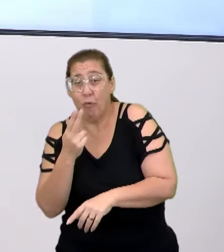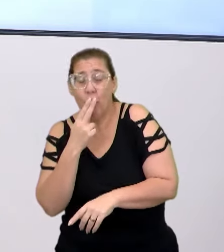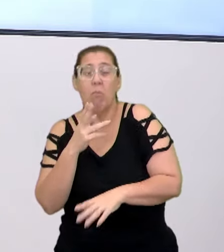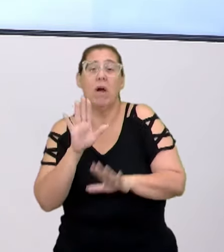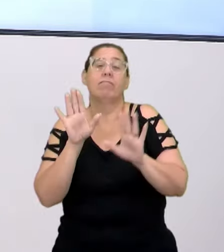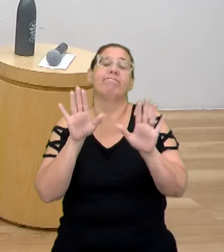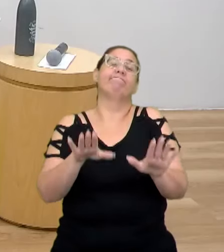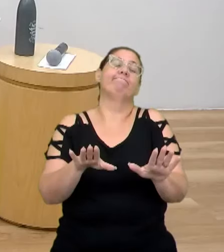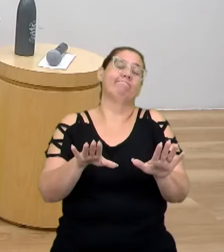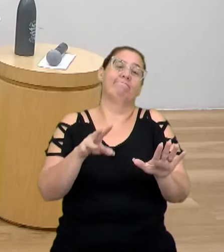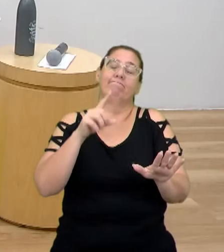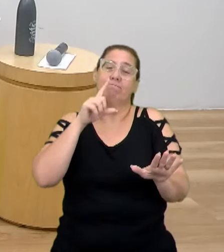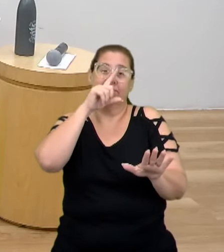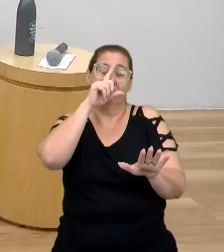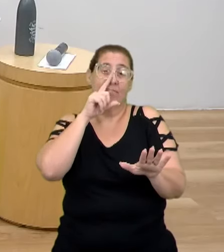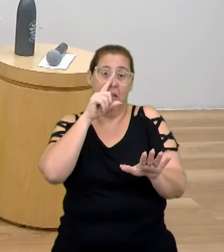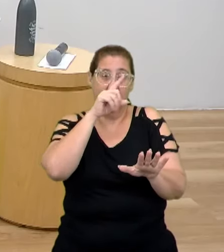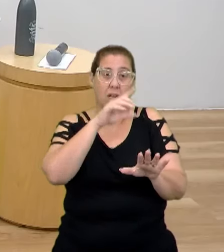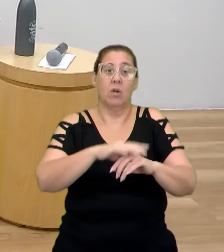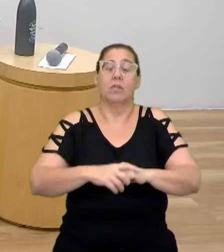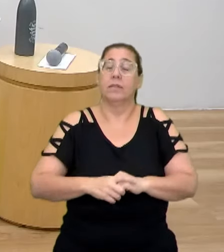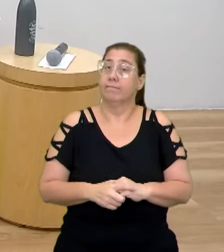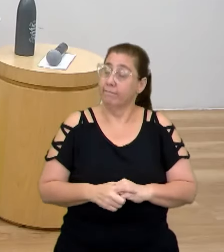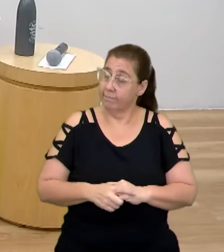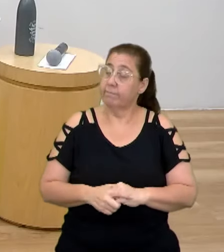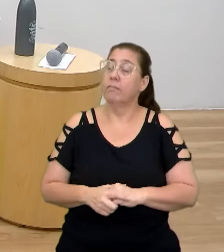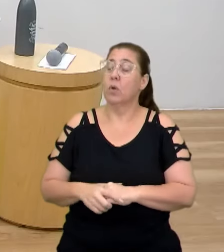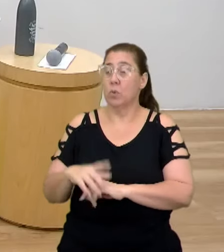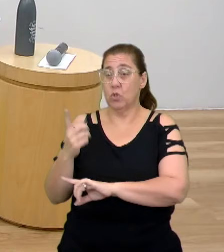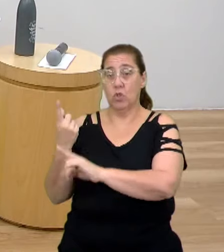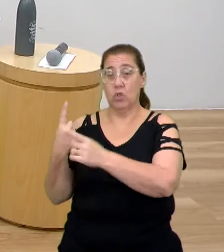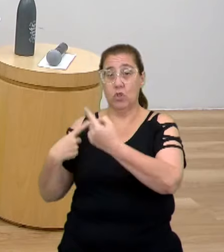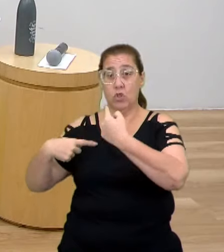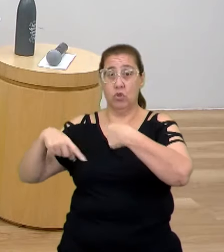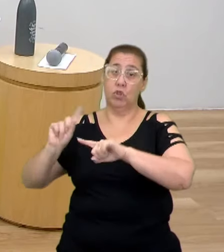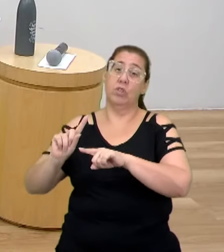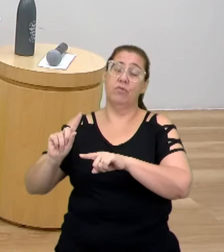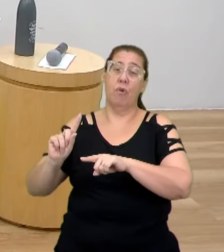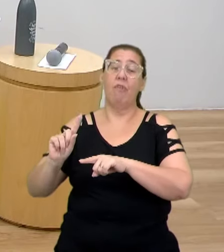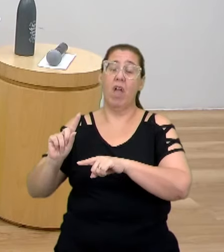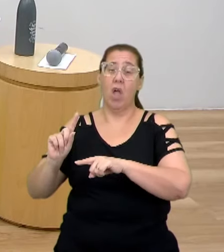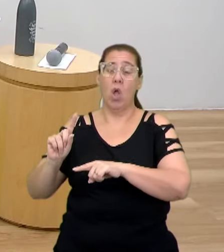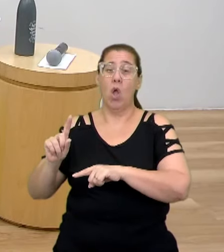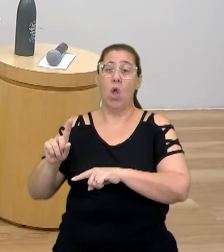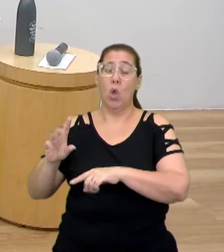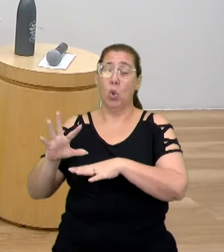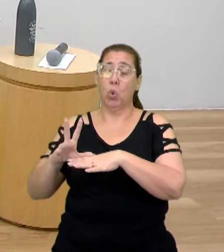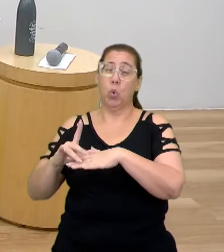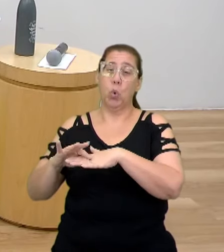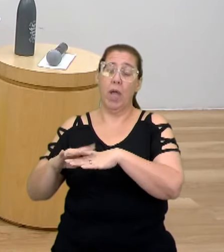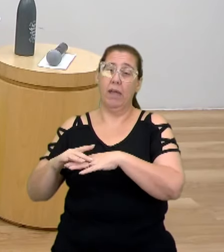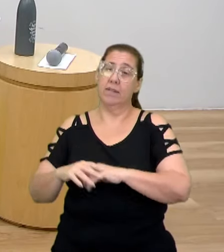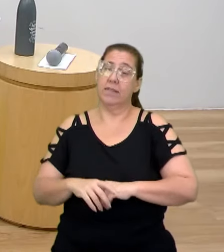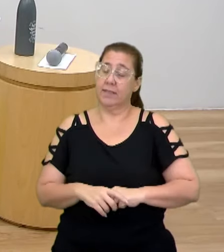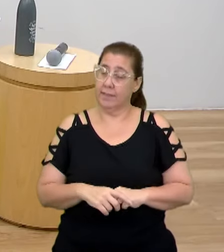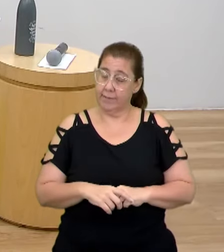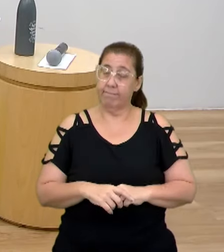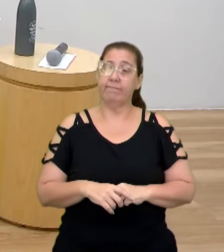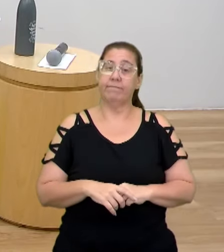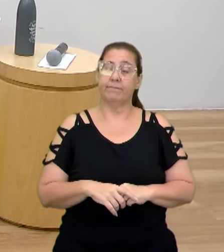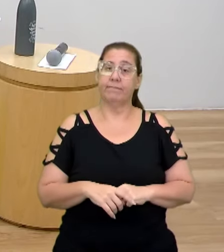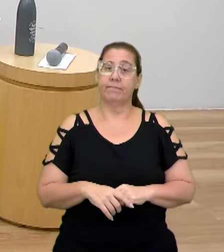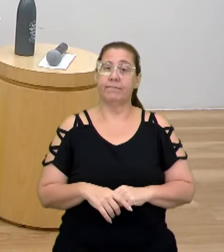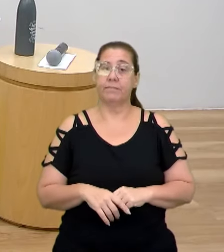também já leva a que ela desenvolva aí também algumas outras doenças associadas,